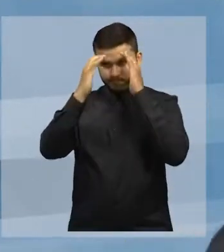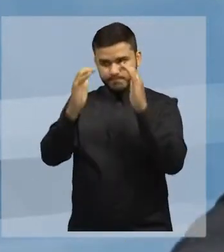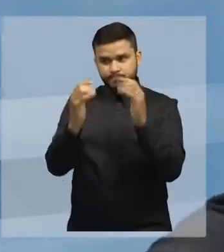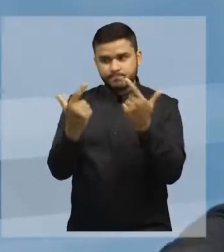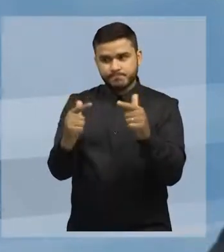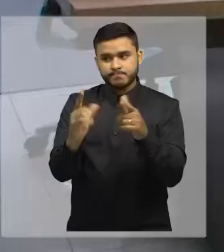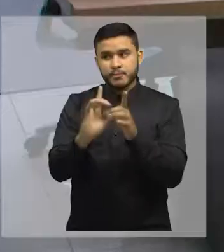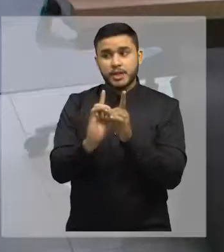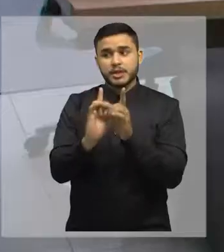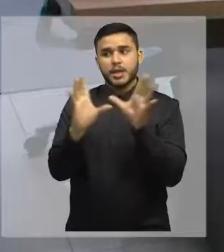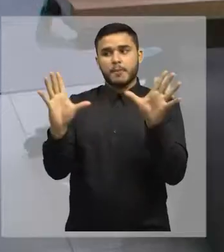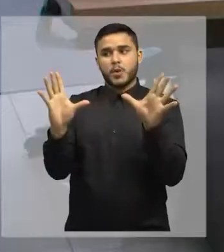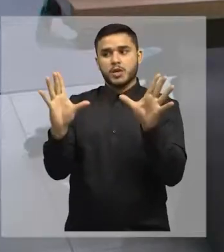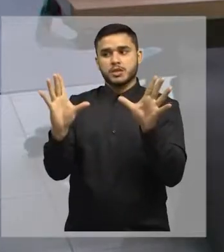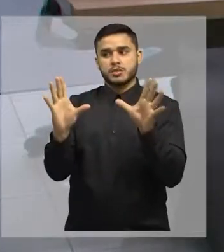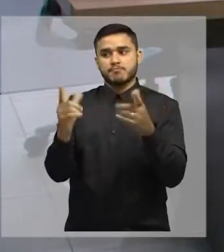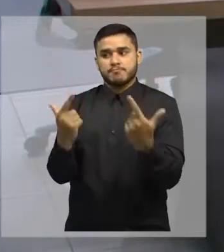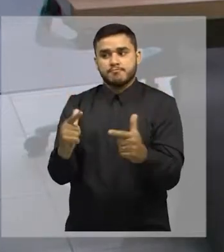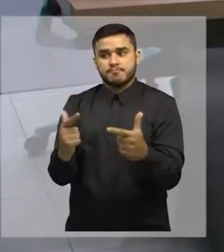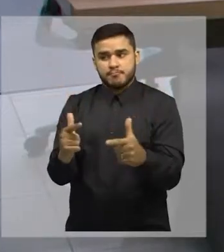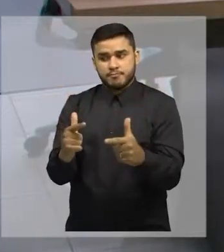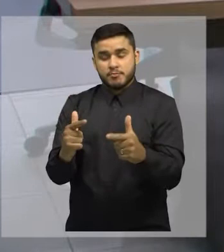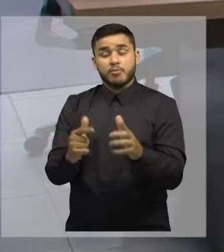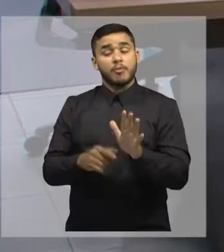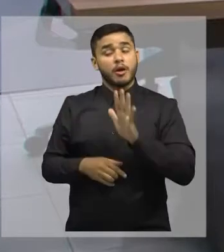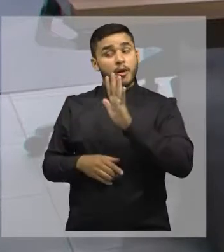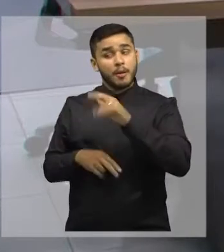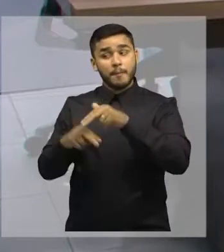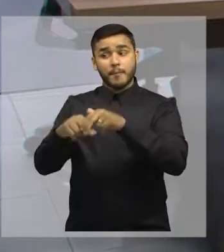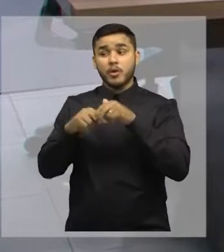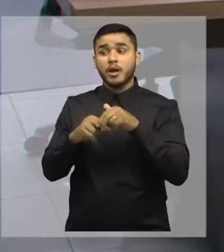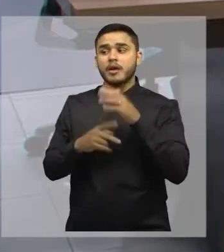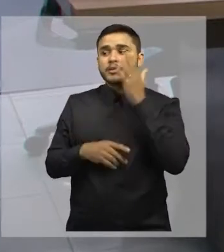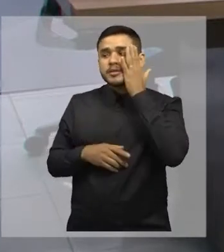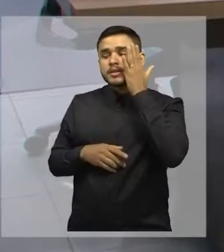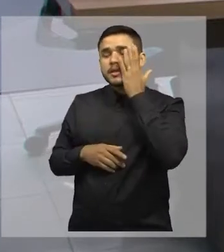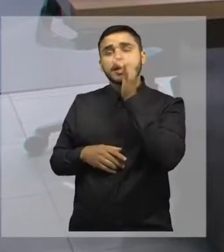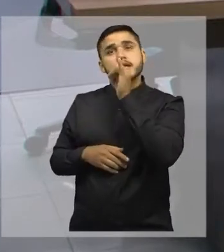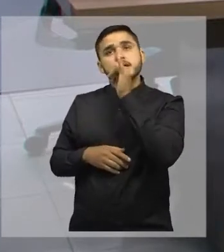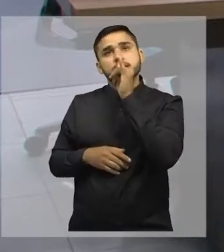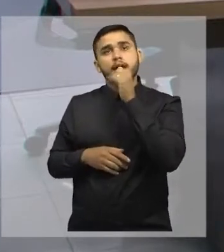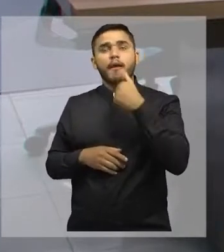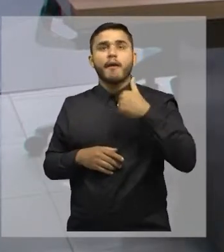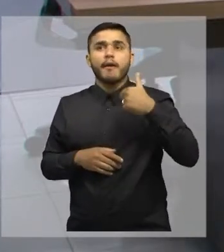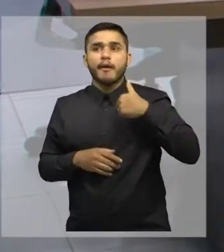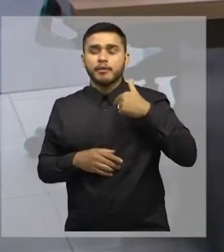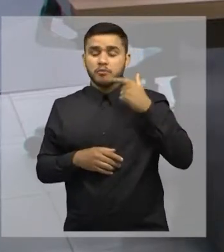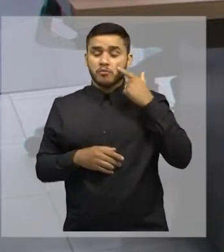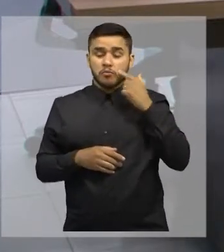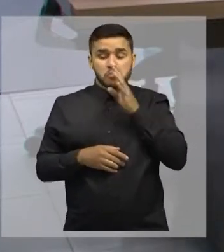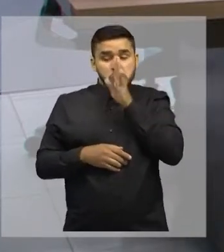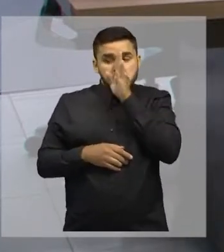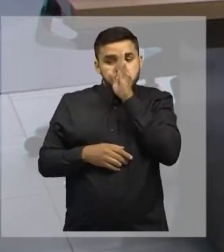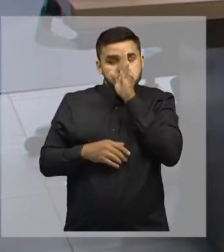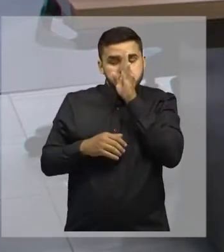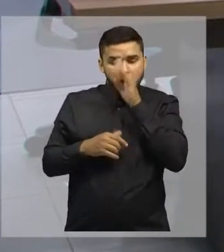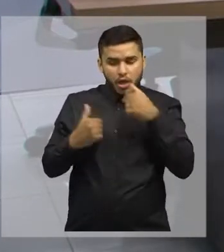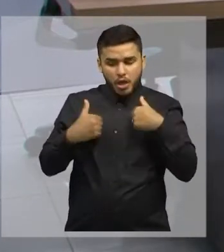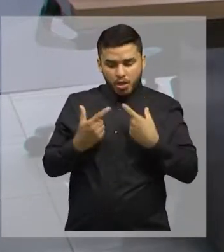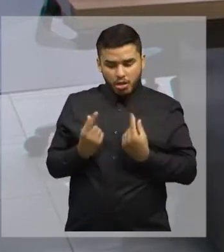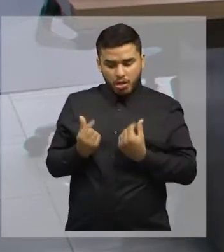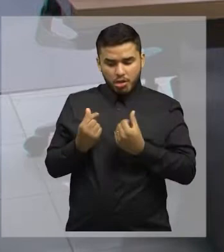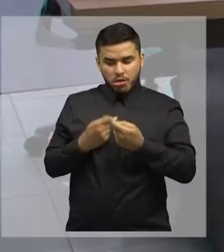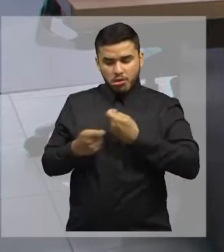pela tradição da política brasileira, significa também não sucumbir ao que se conhece como chantagem,